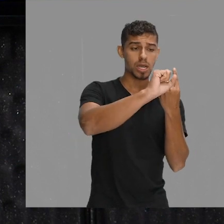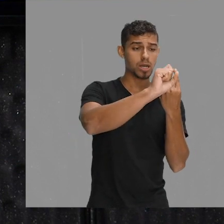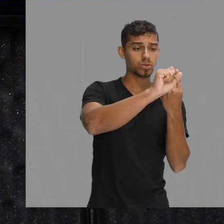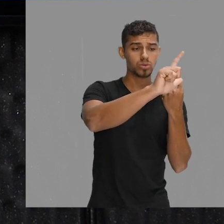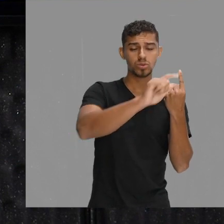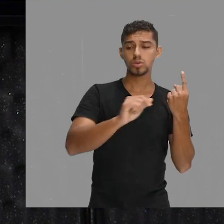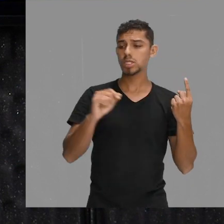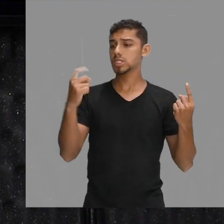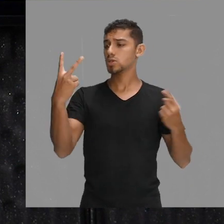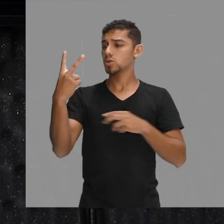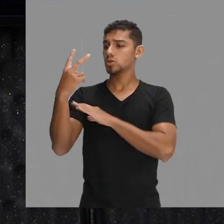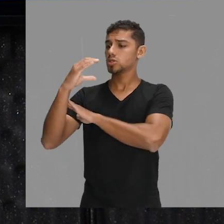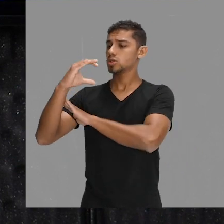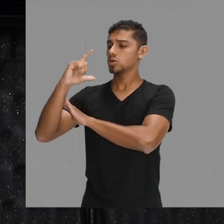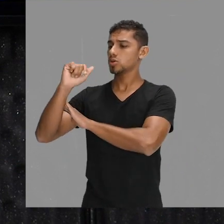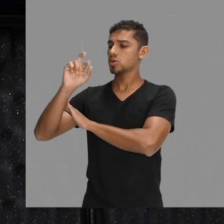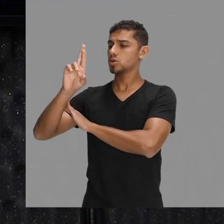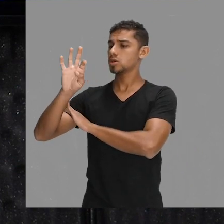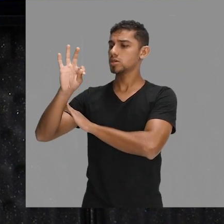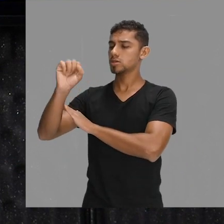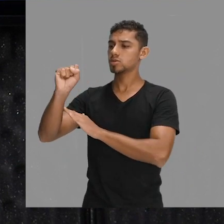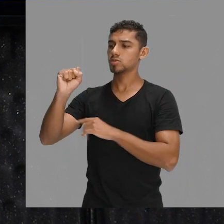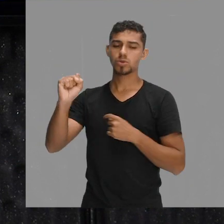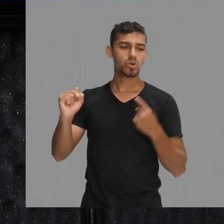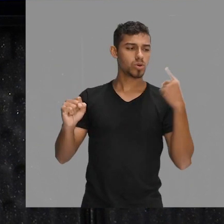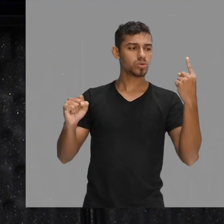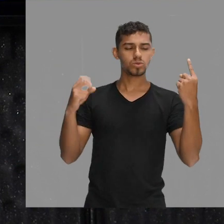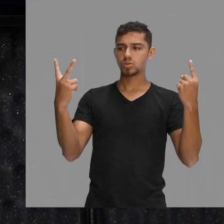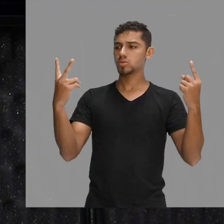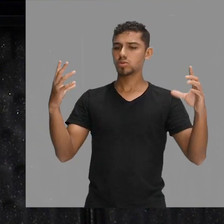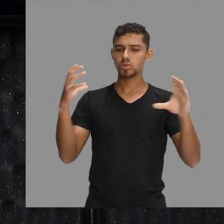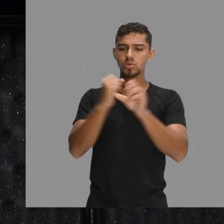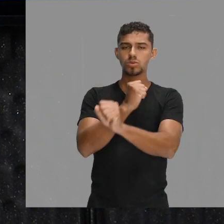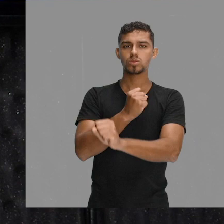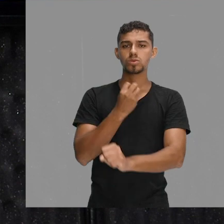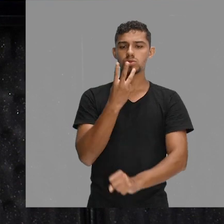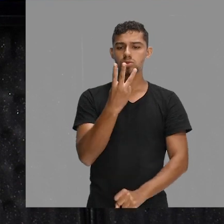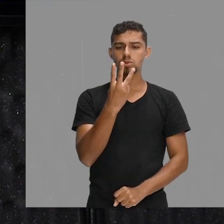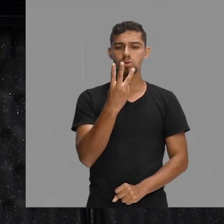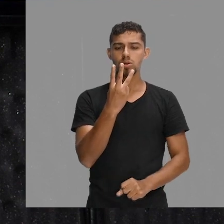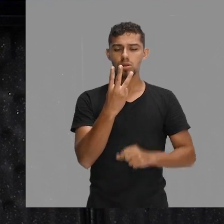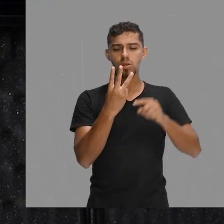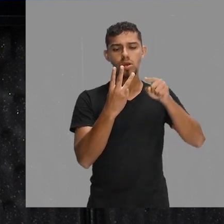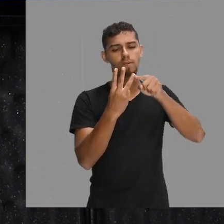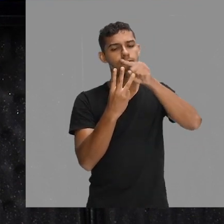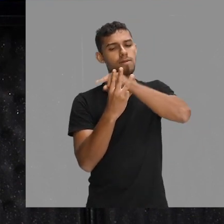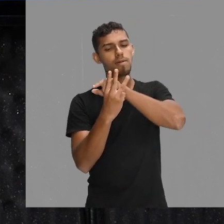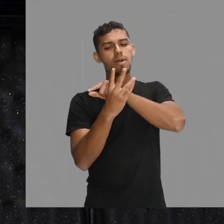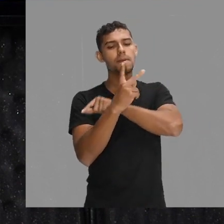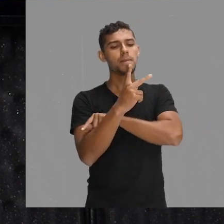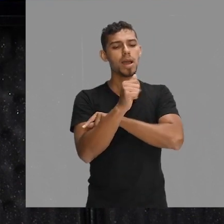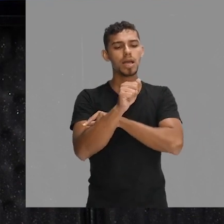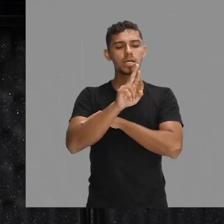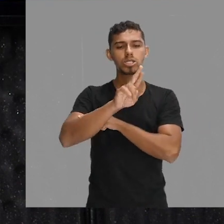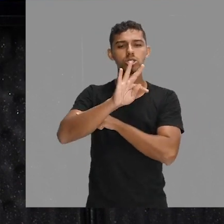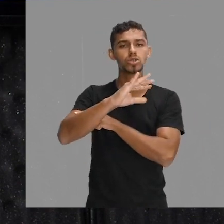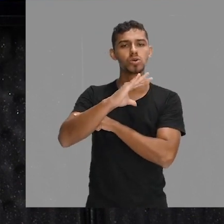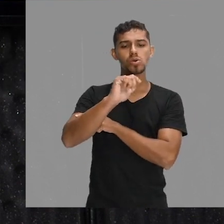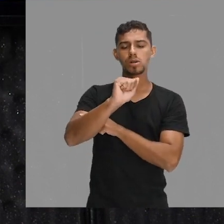de cloreto. Olha só, 1 mais 2, 3. Eu vou ter o triplo de partículas de quando eu